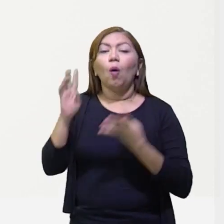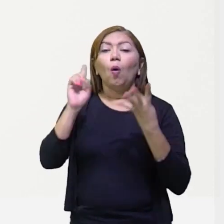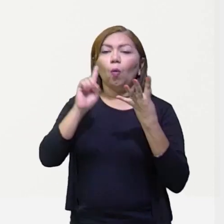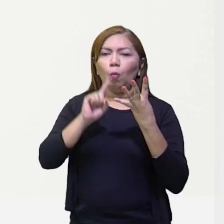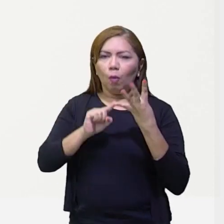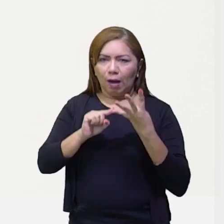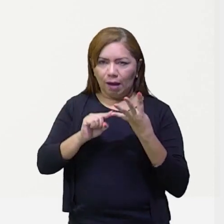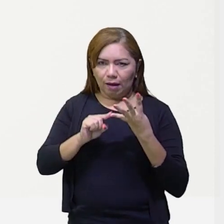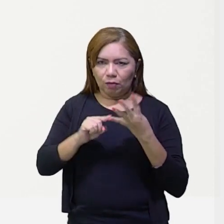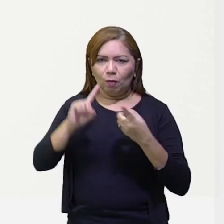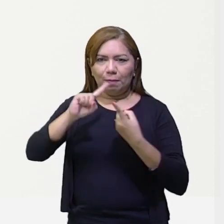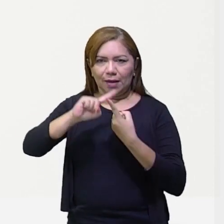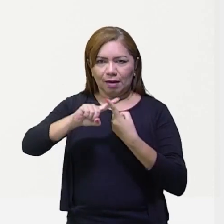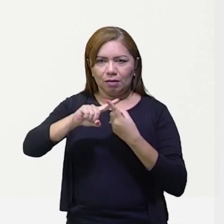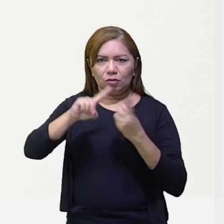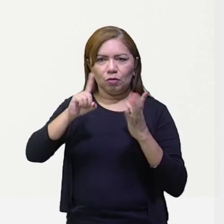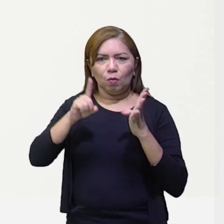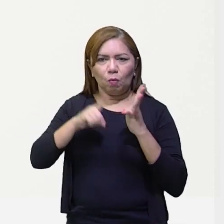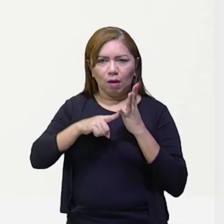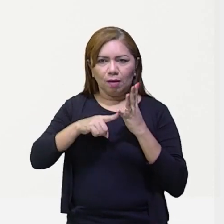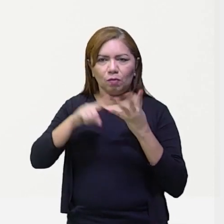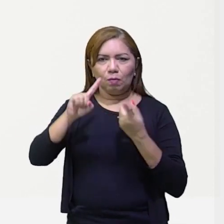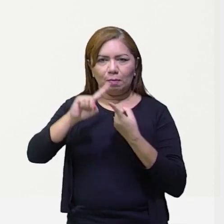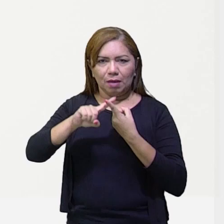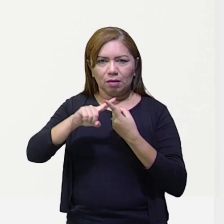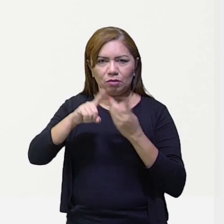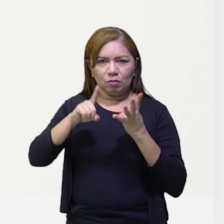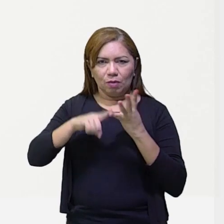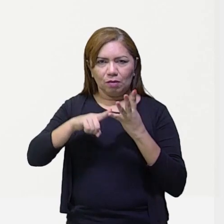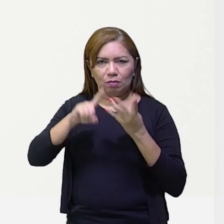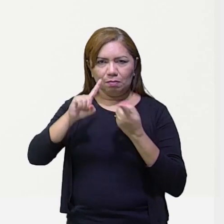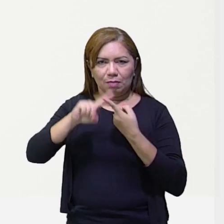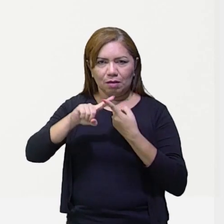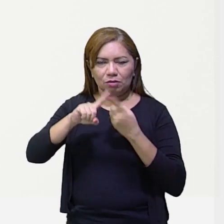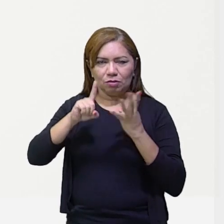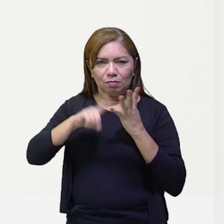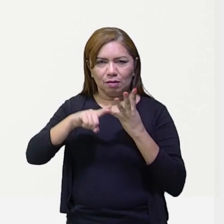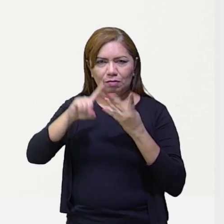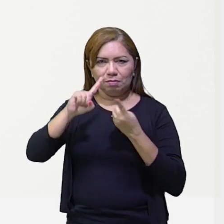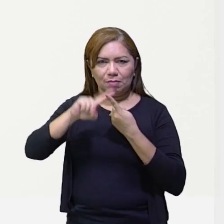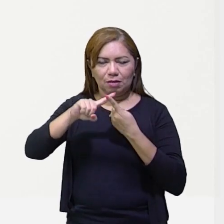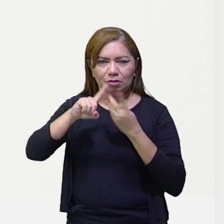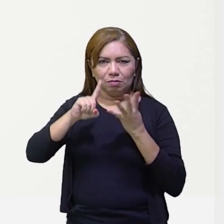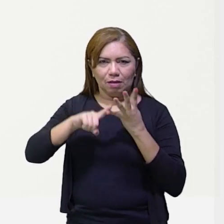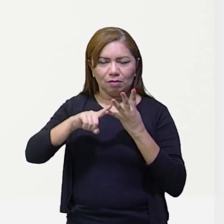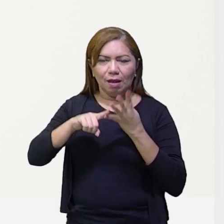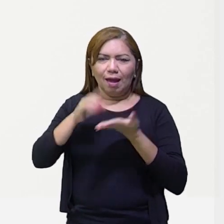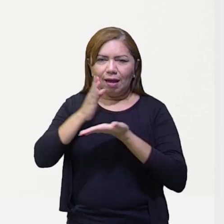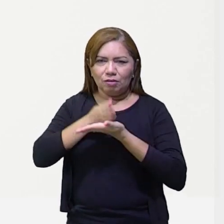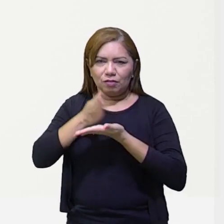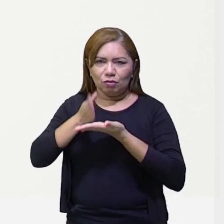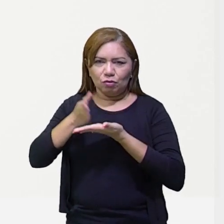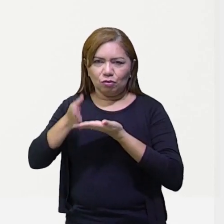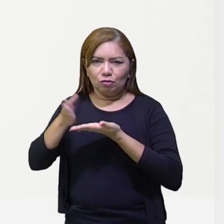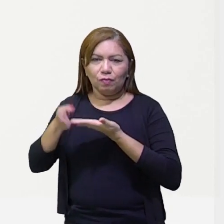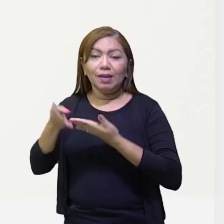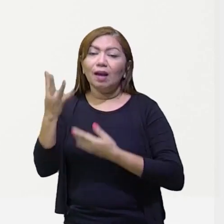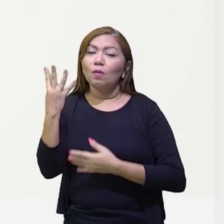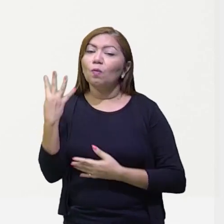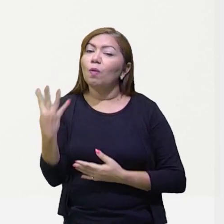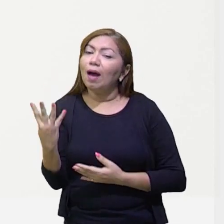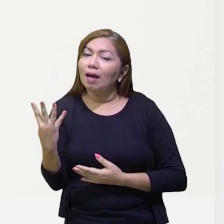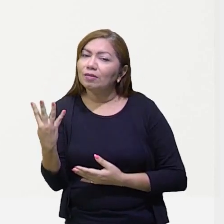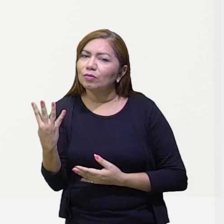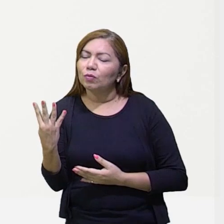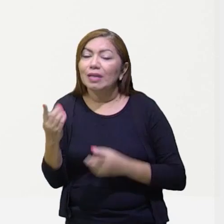mais 4 mais 4 mais 4. Olha aí, ó. Cada neto ganha uma parte igual de